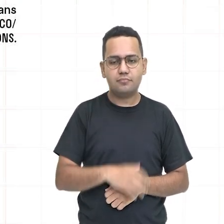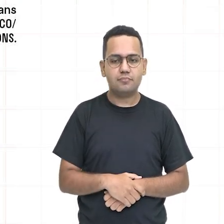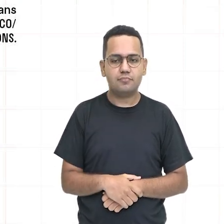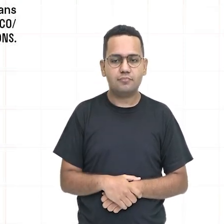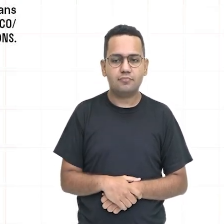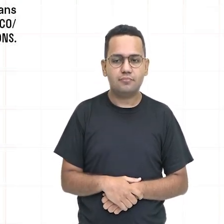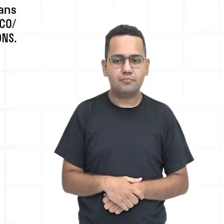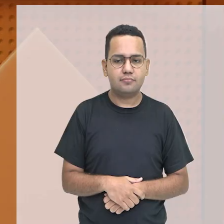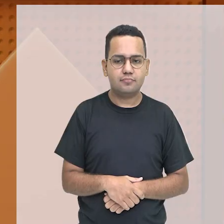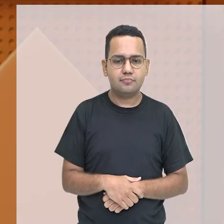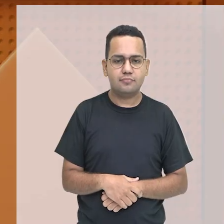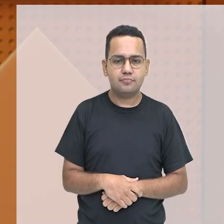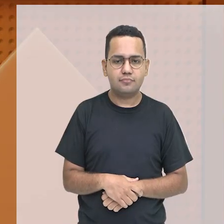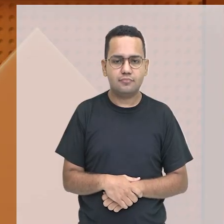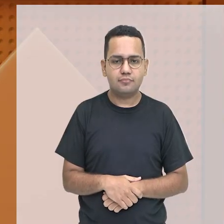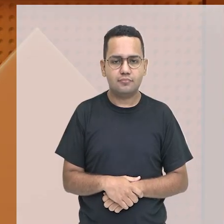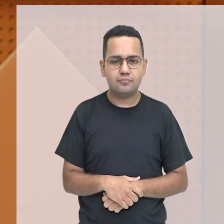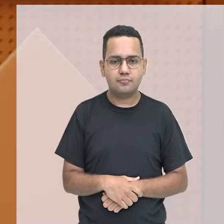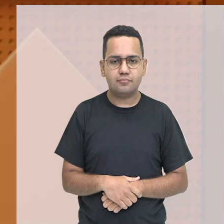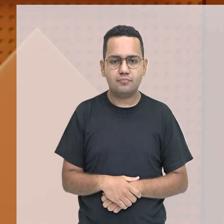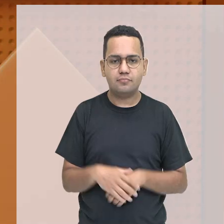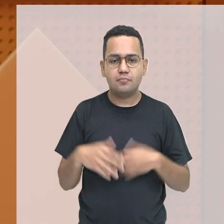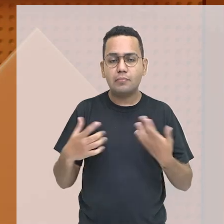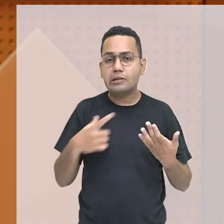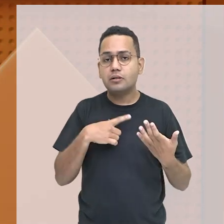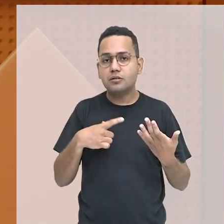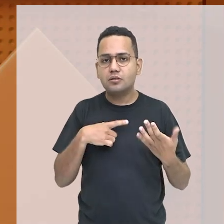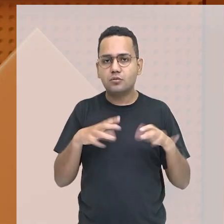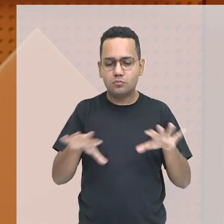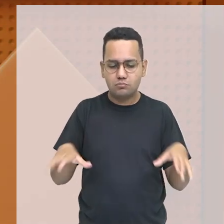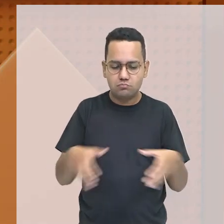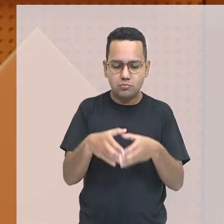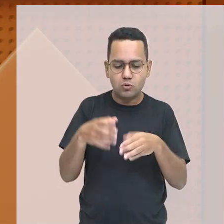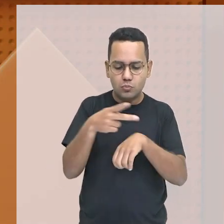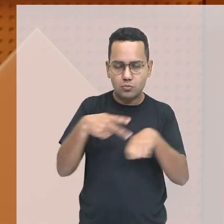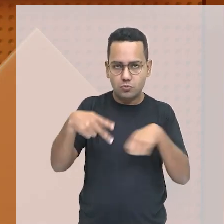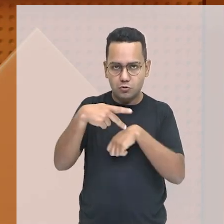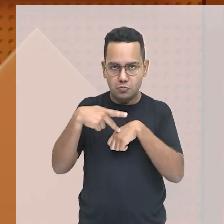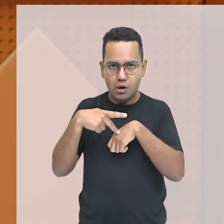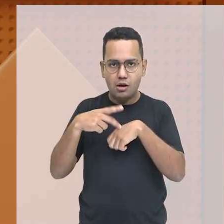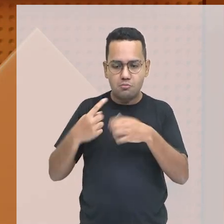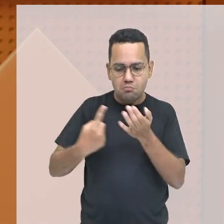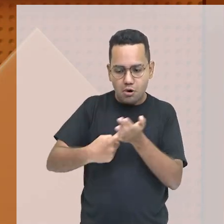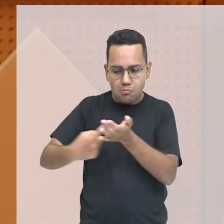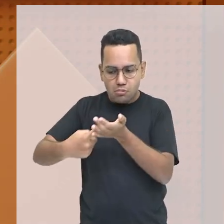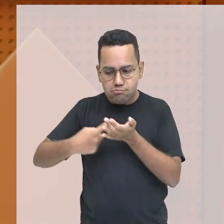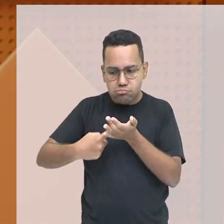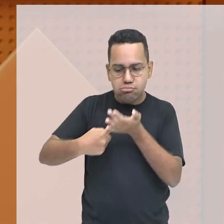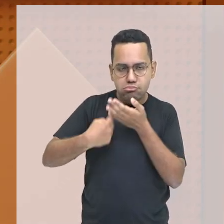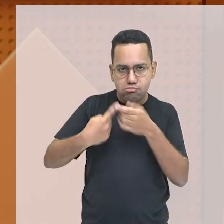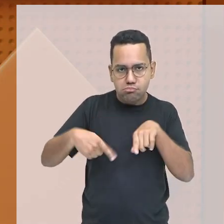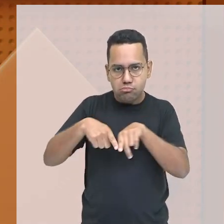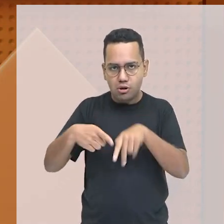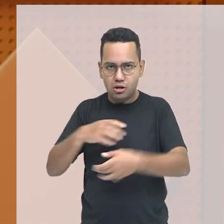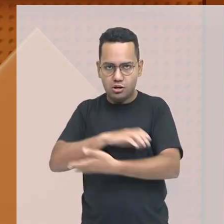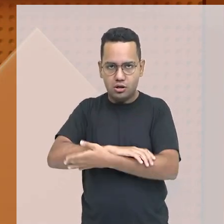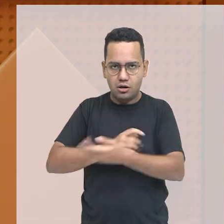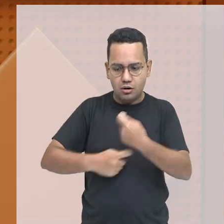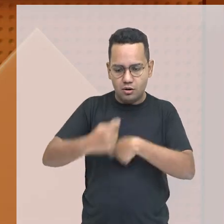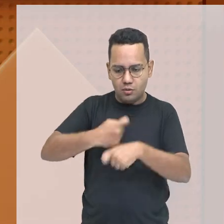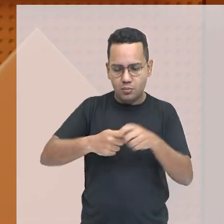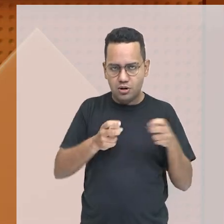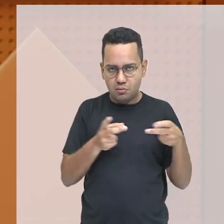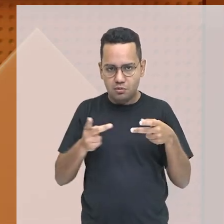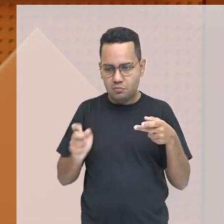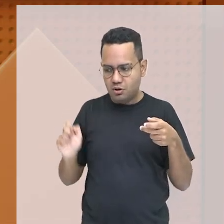mantinha essa relação comercial ali com a Oceania, e depois nós passamos a ter também